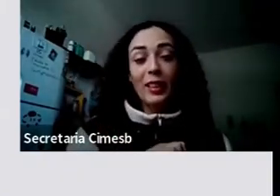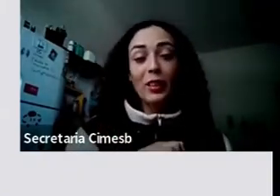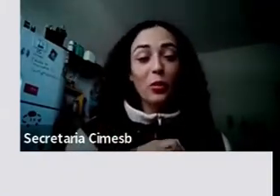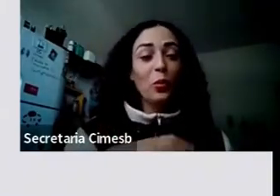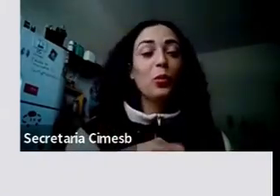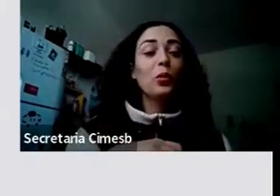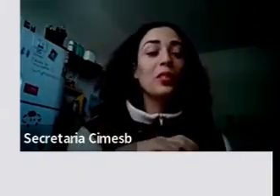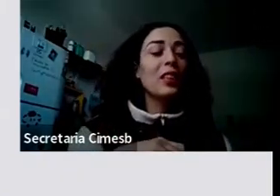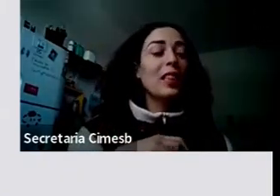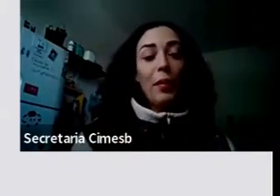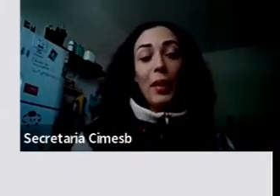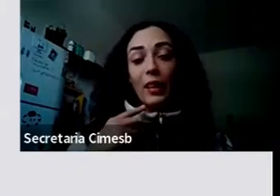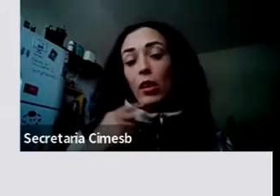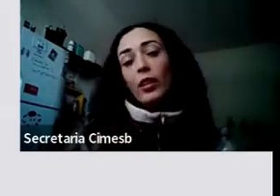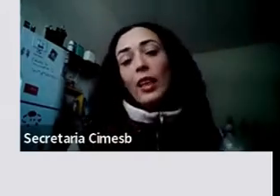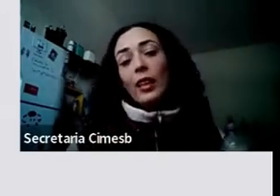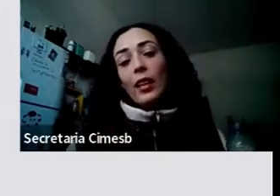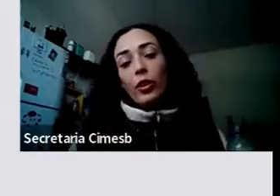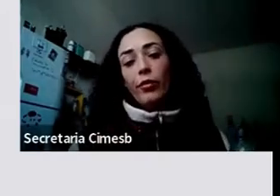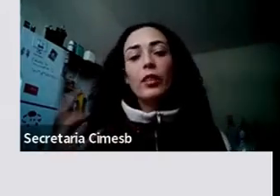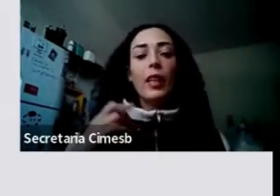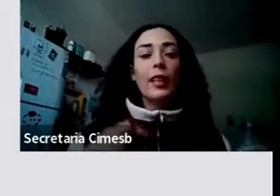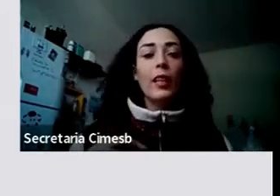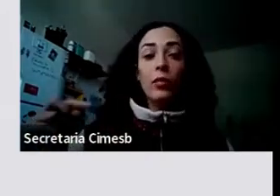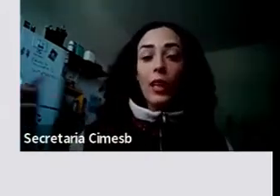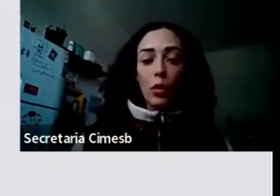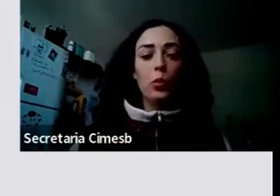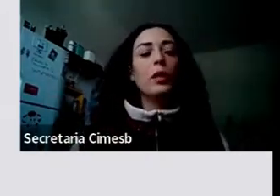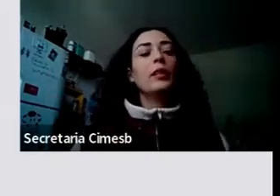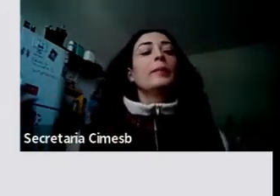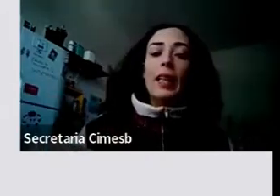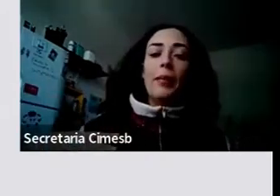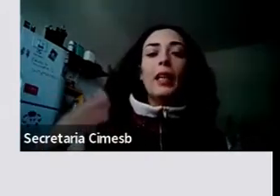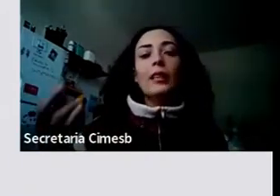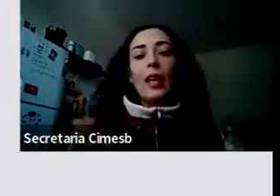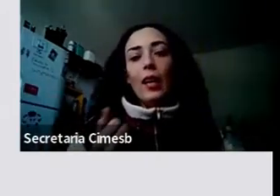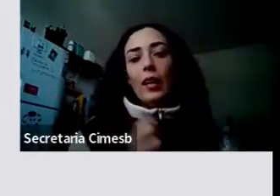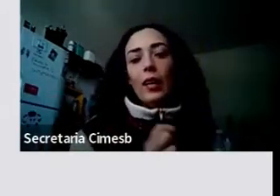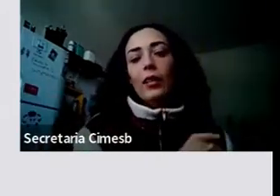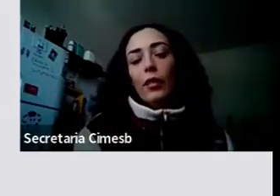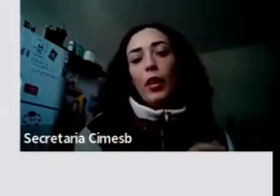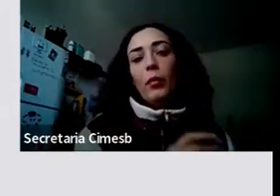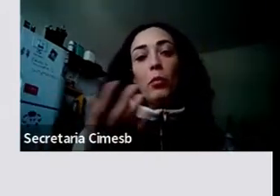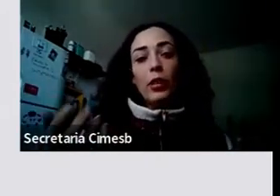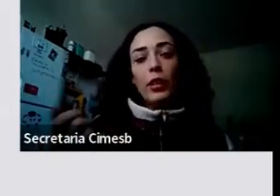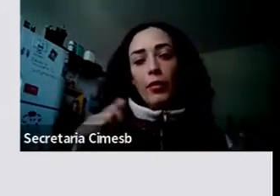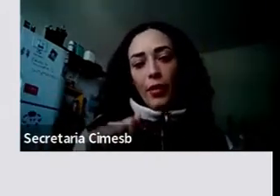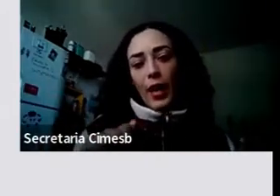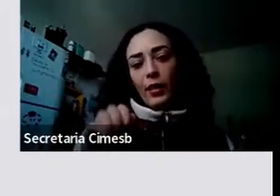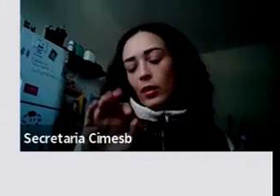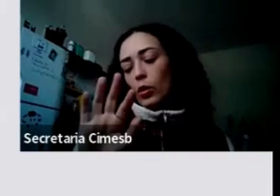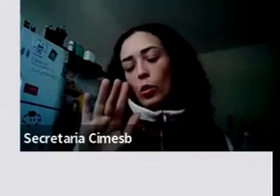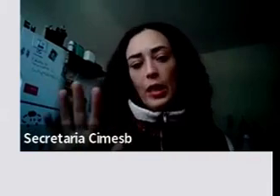também vai aprender isso no curso. É bem bacana. Igual tonalidade de voz, cada um tem a sua. Na Libras, a forma como